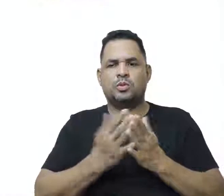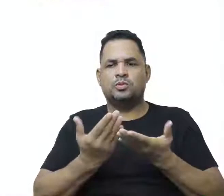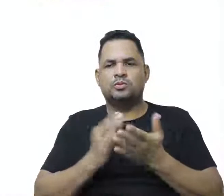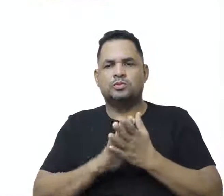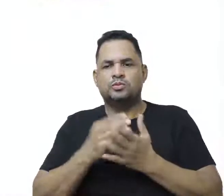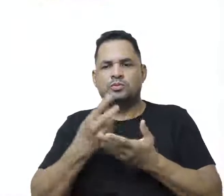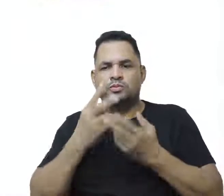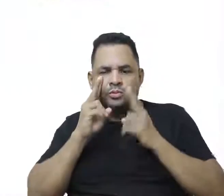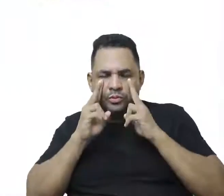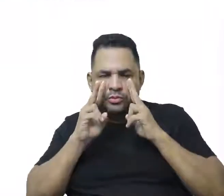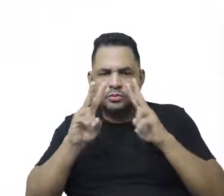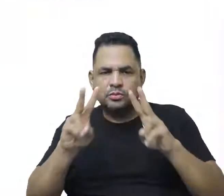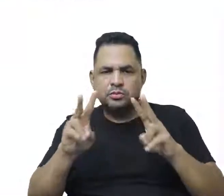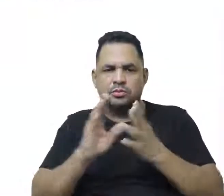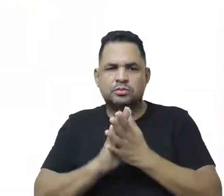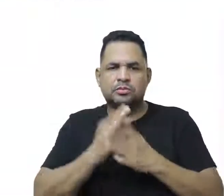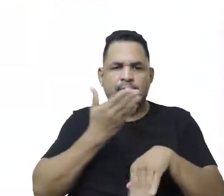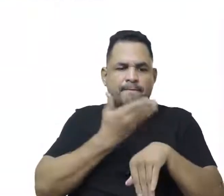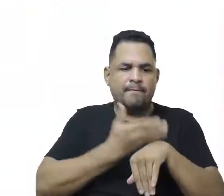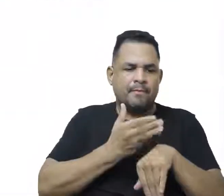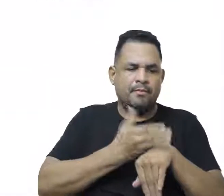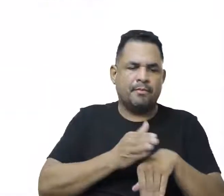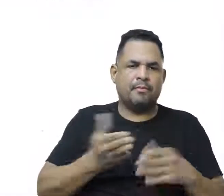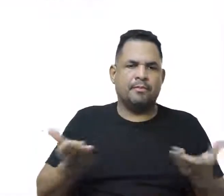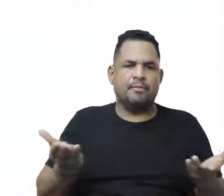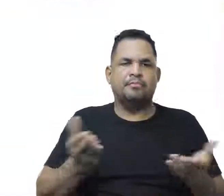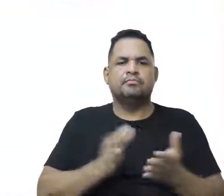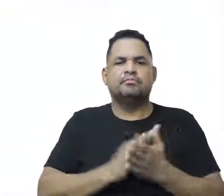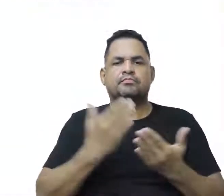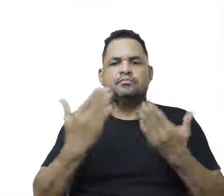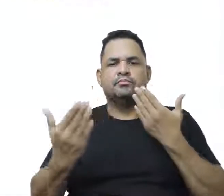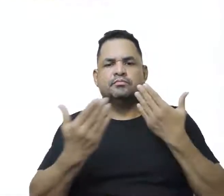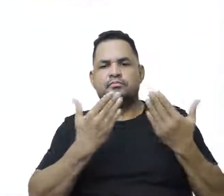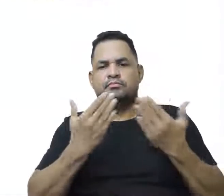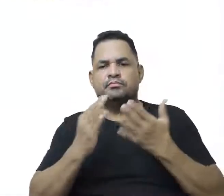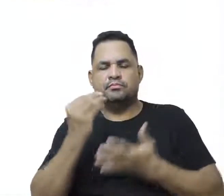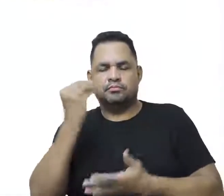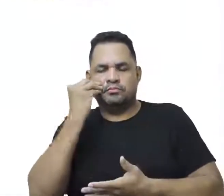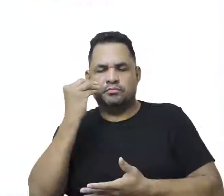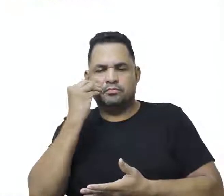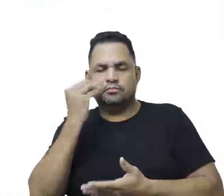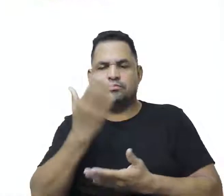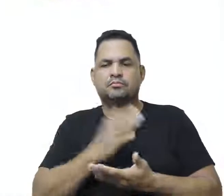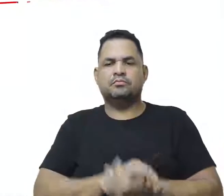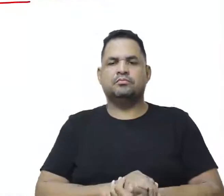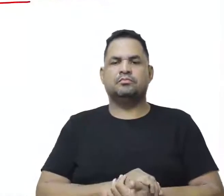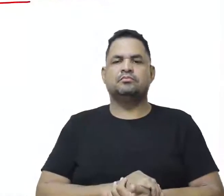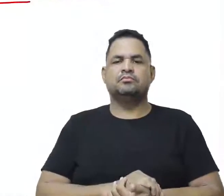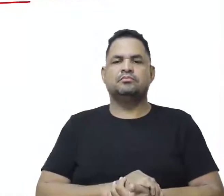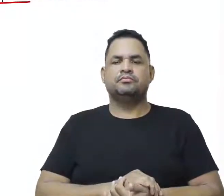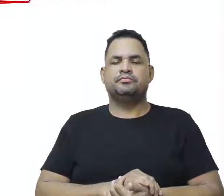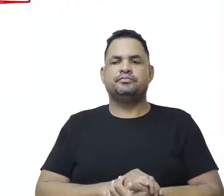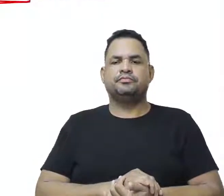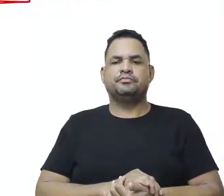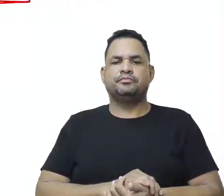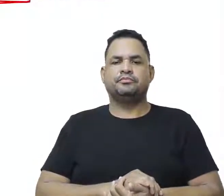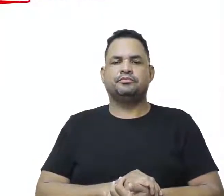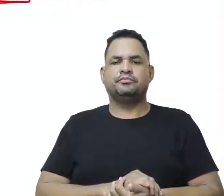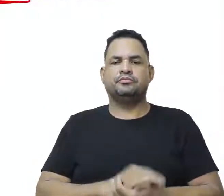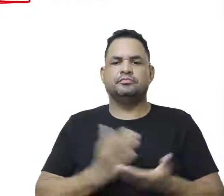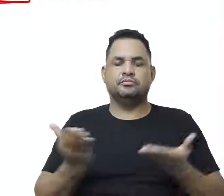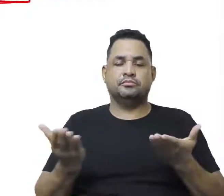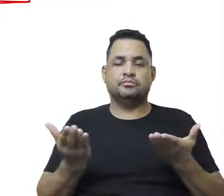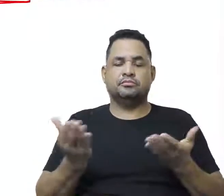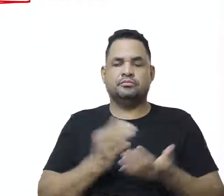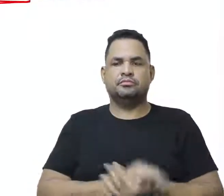observação empírica realmente dos fatos né na comparação e na experiência então é